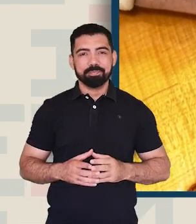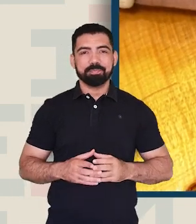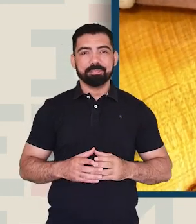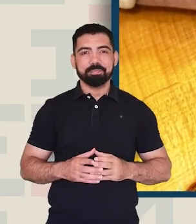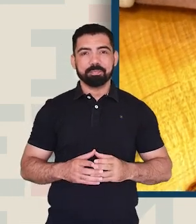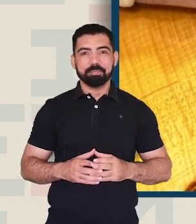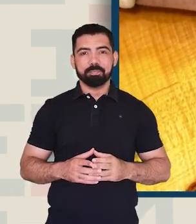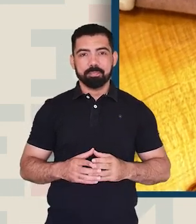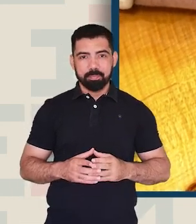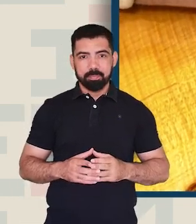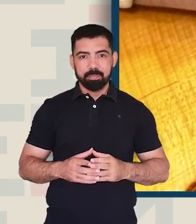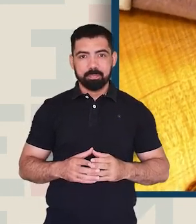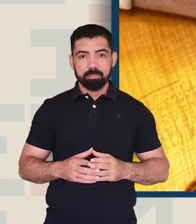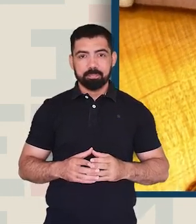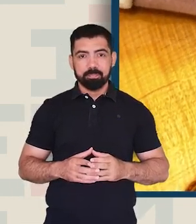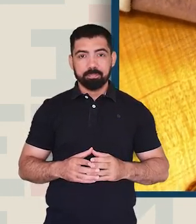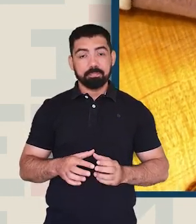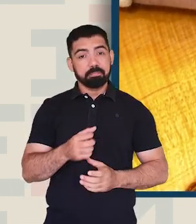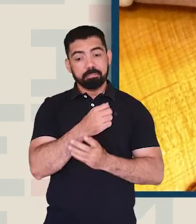Então, ó.